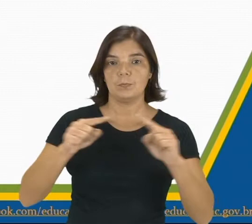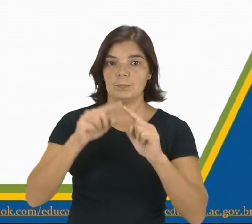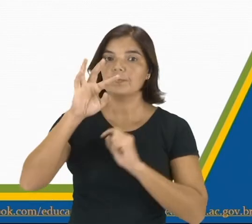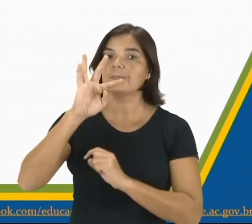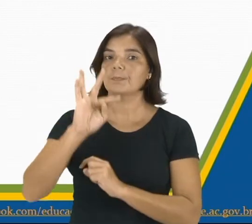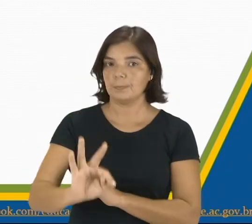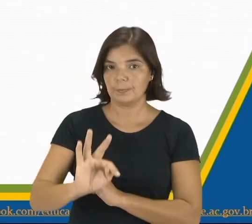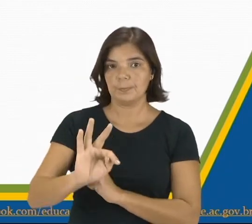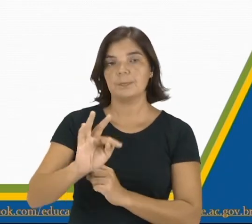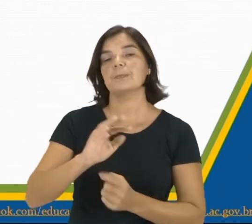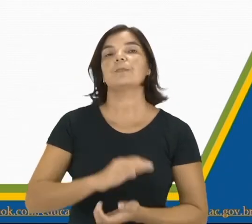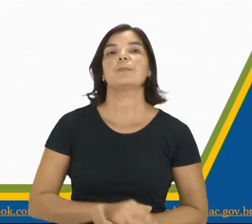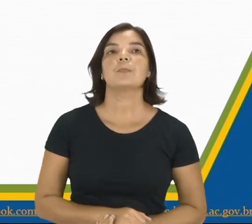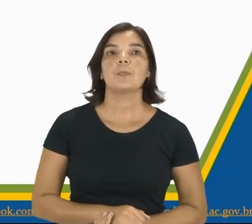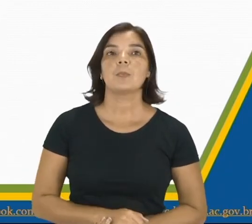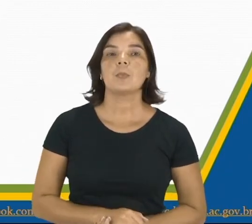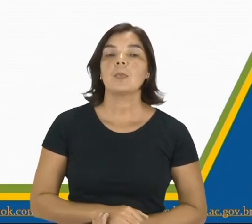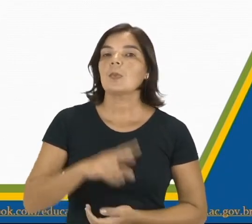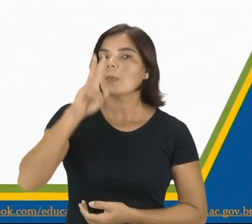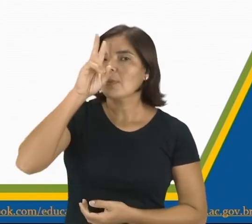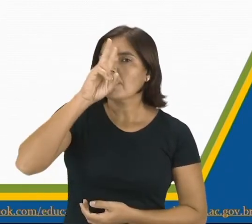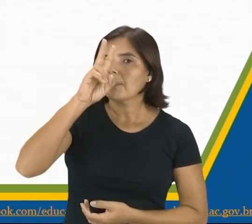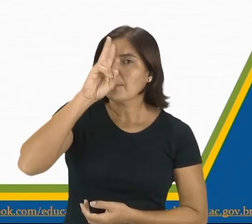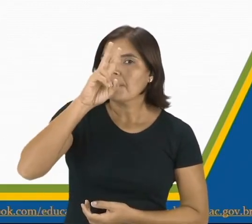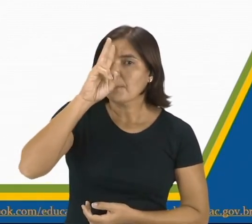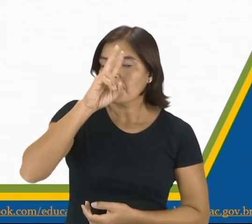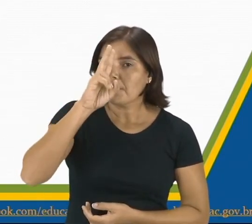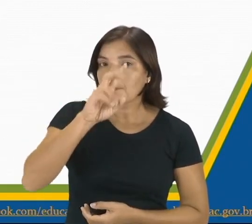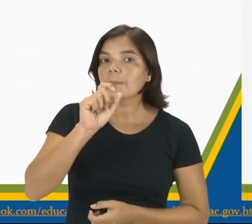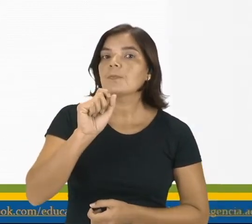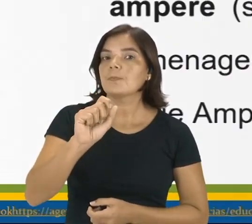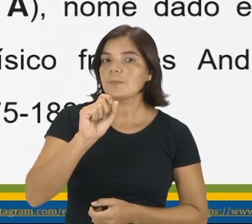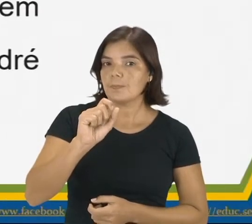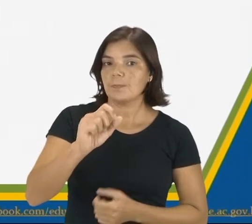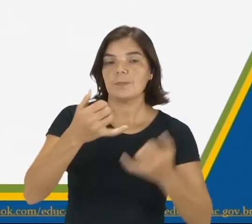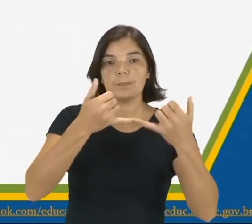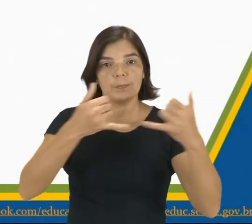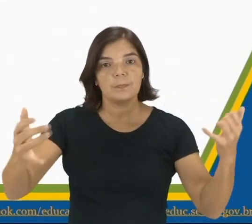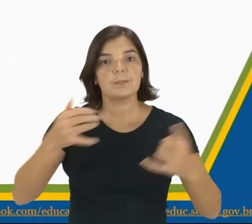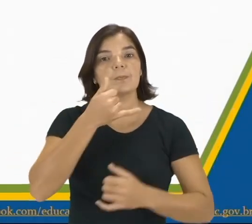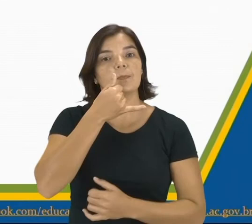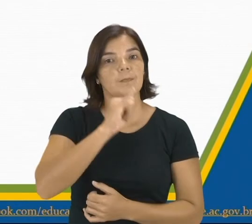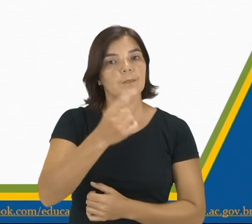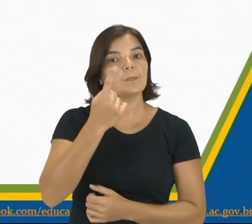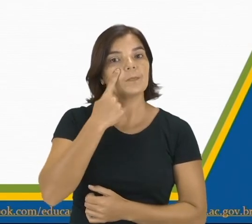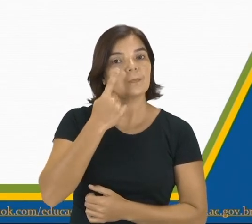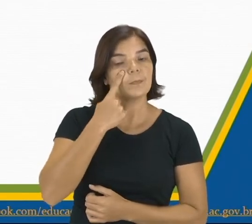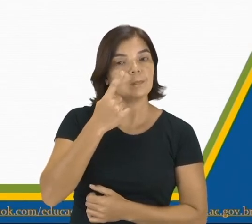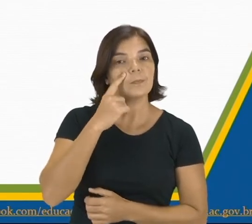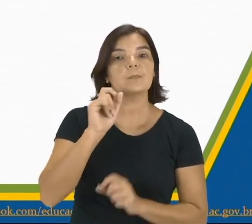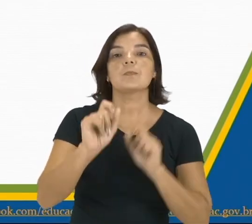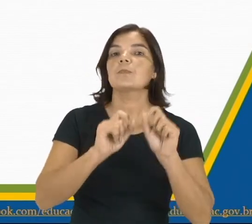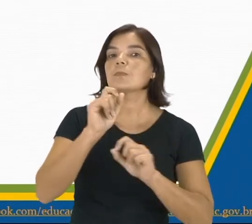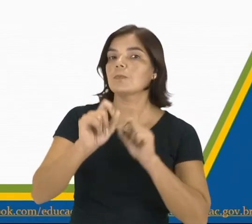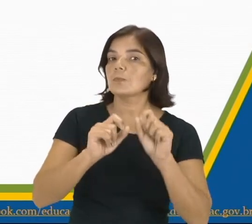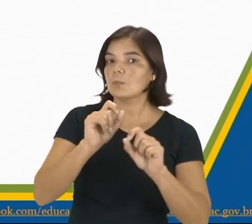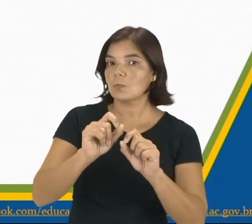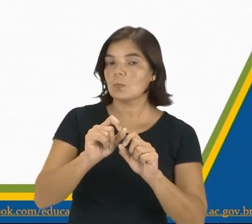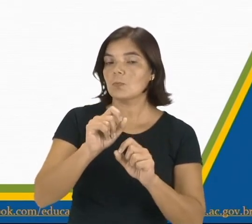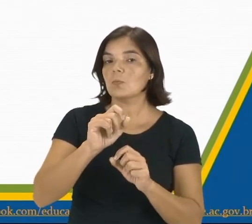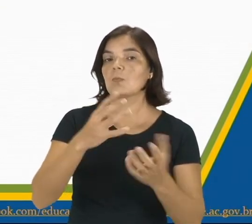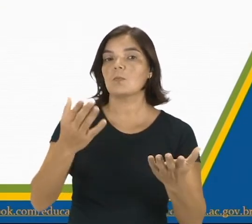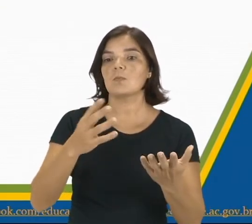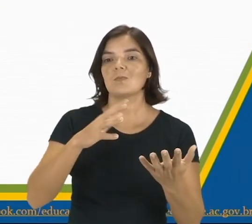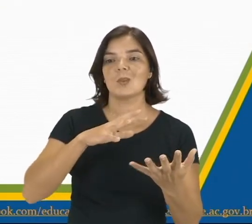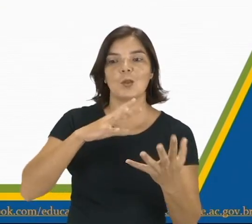sua variação de tempo. Lembrando que a carga elétrica, né, que nós vimos, tem como unidade no Sistema